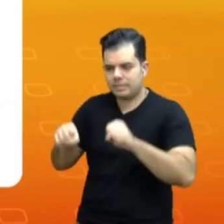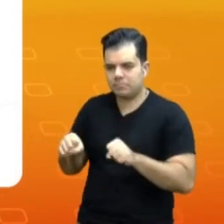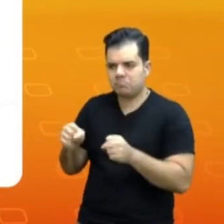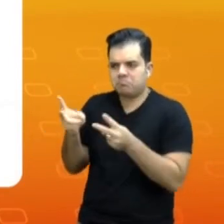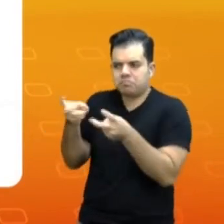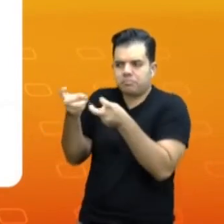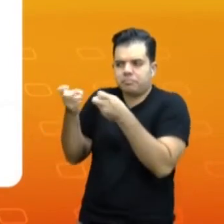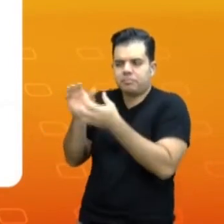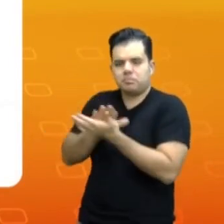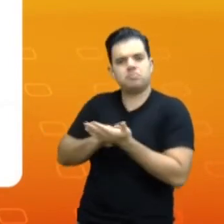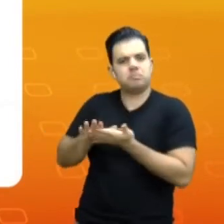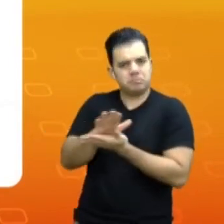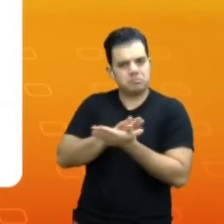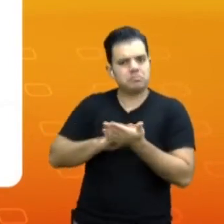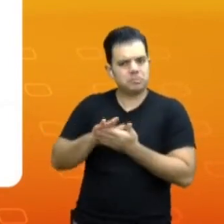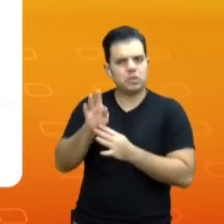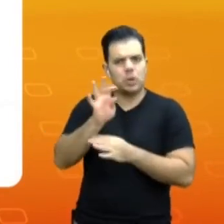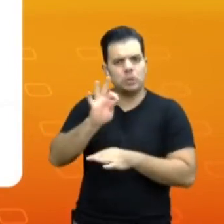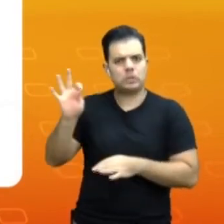né?